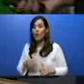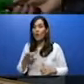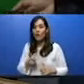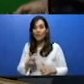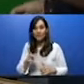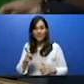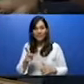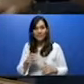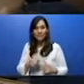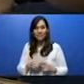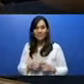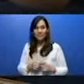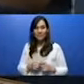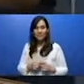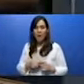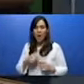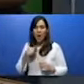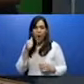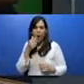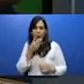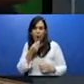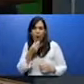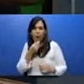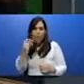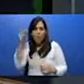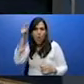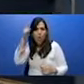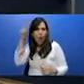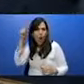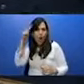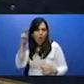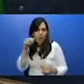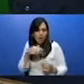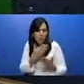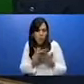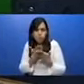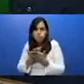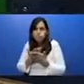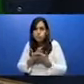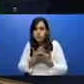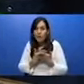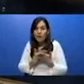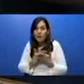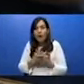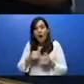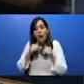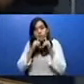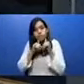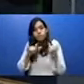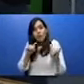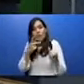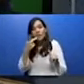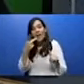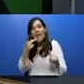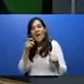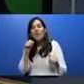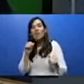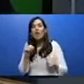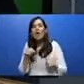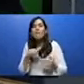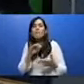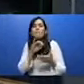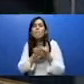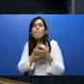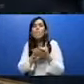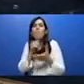Continuando, que os historiadores relatam que a Mona Lisa seria a esposa do Francesco del Giocondo,